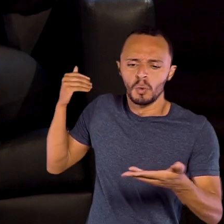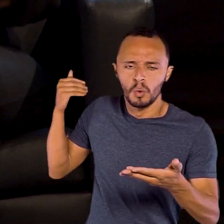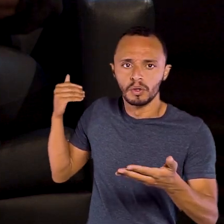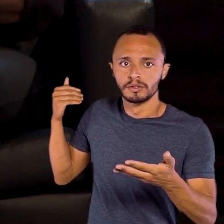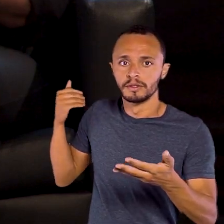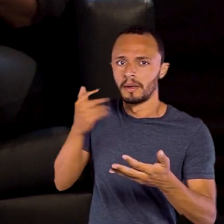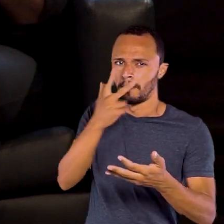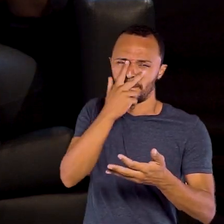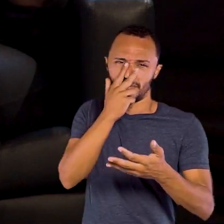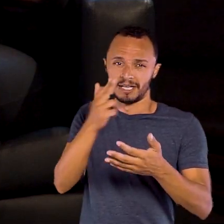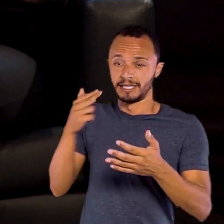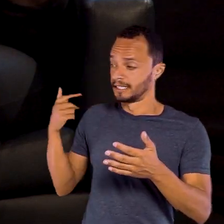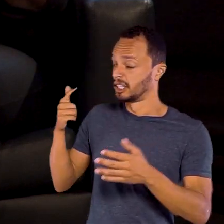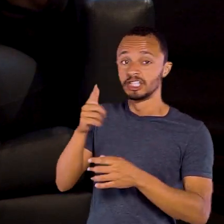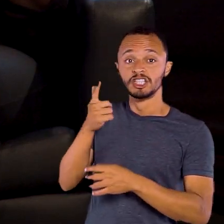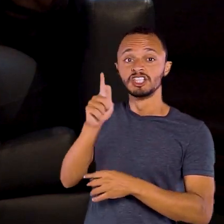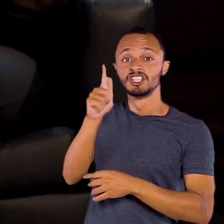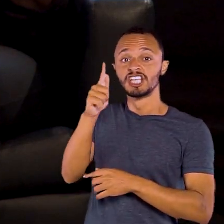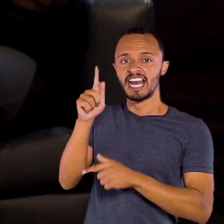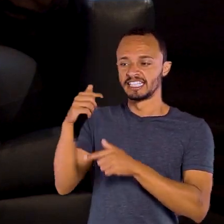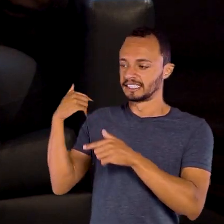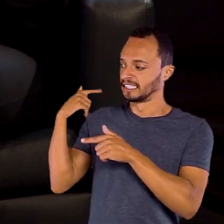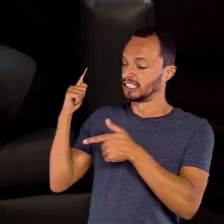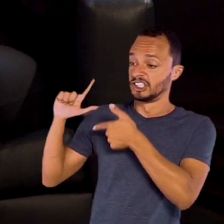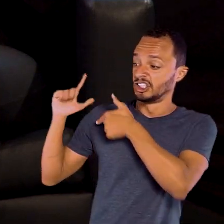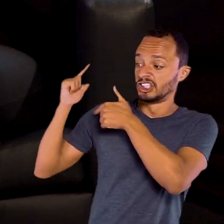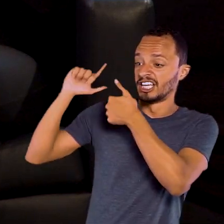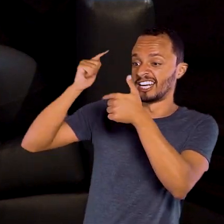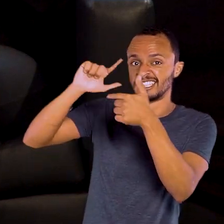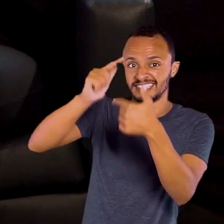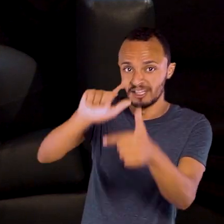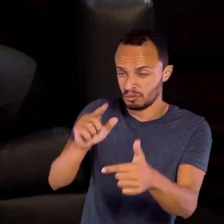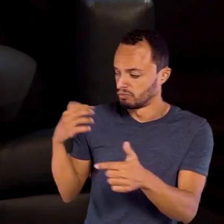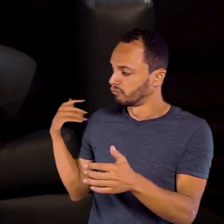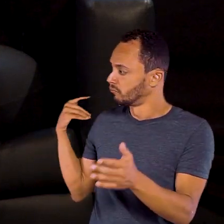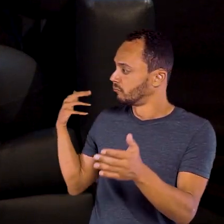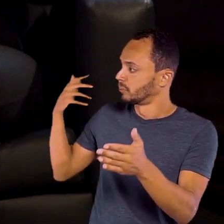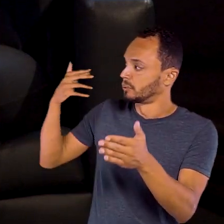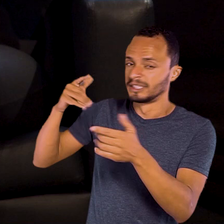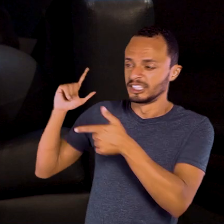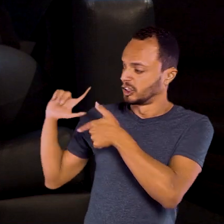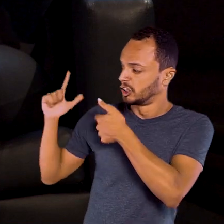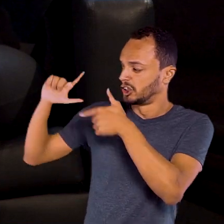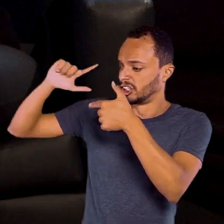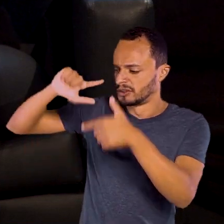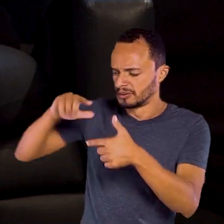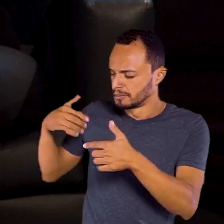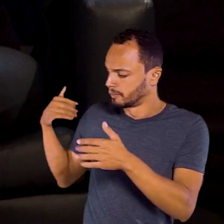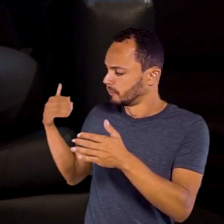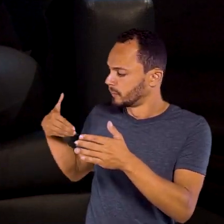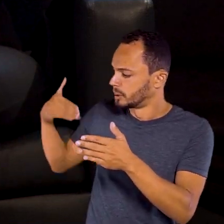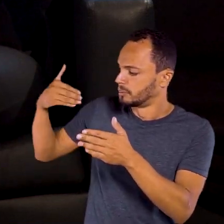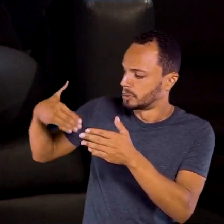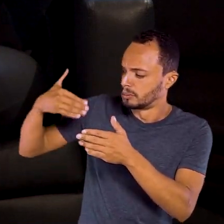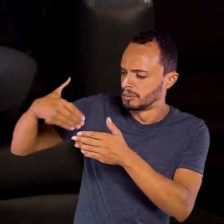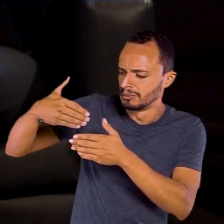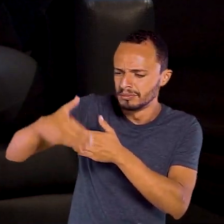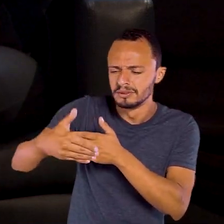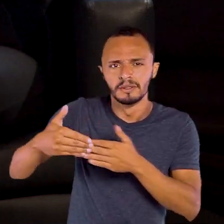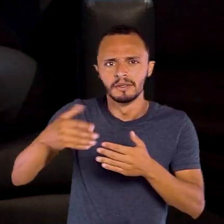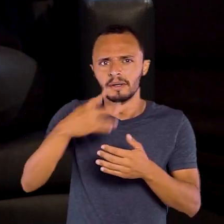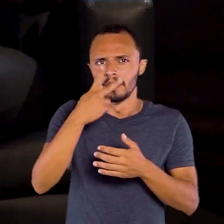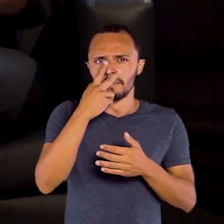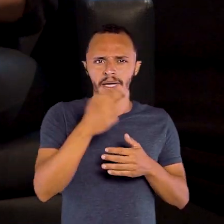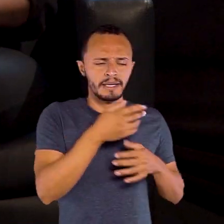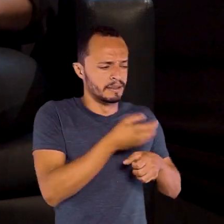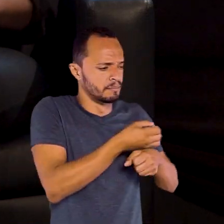de família, de pertencer. Família é nada. Você herdou algum sobrado, herdou alguma terra,